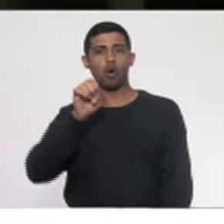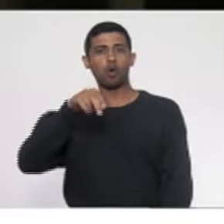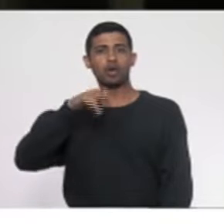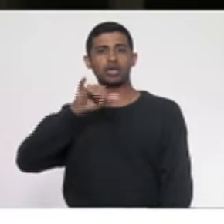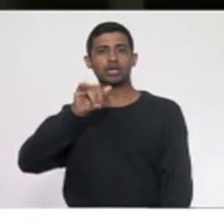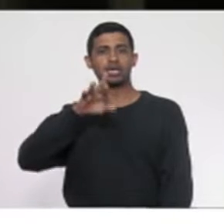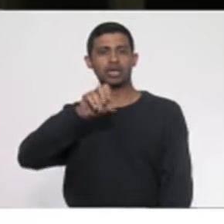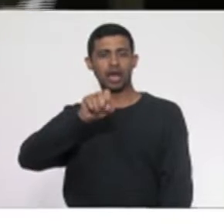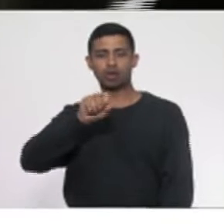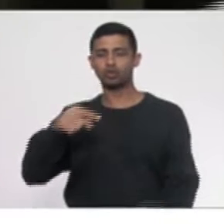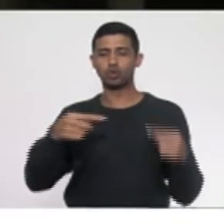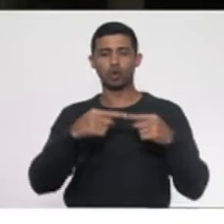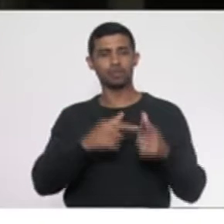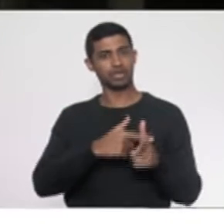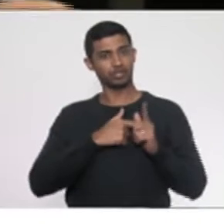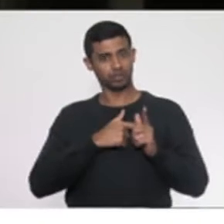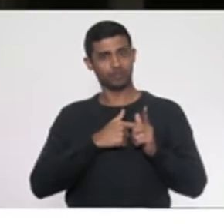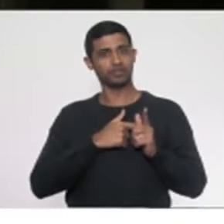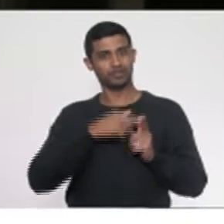dívida pública estadual.